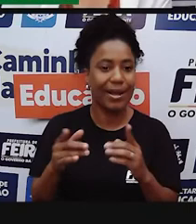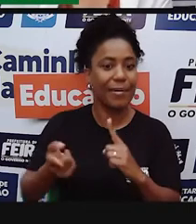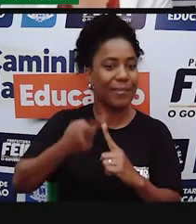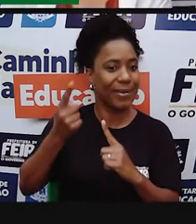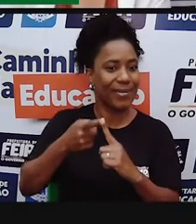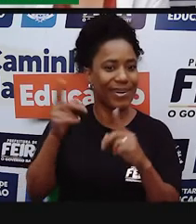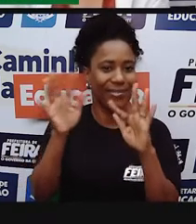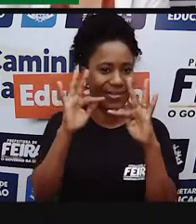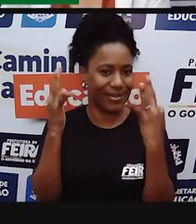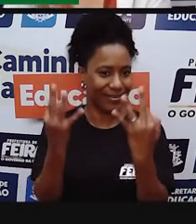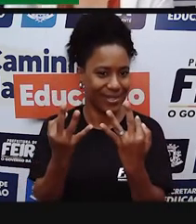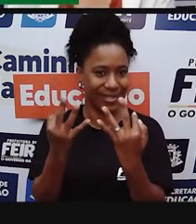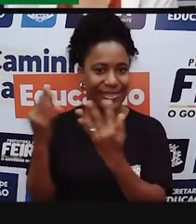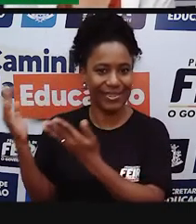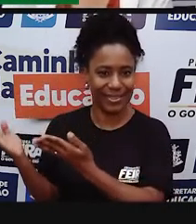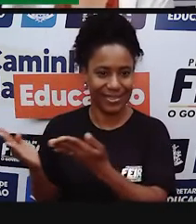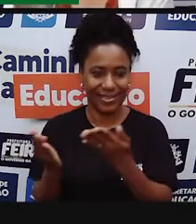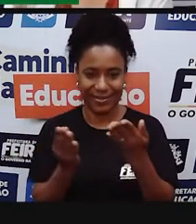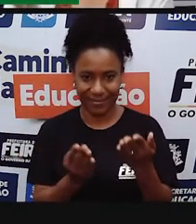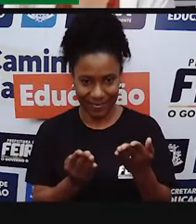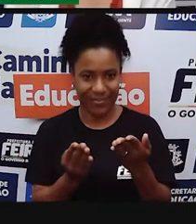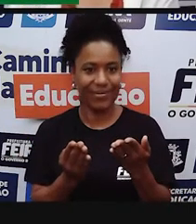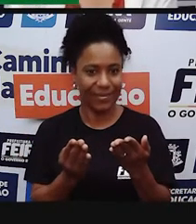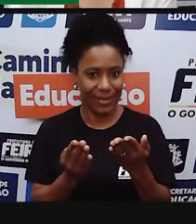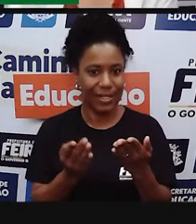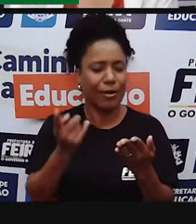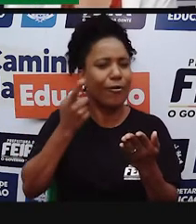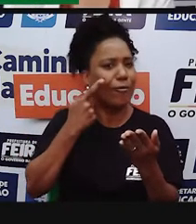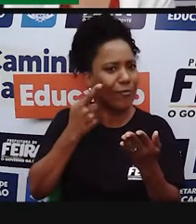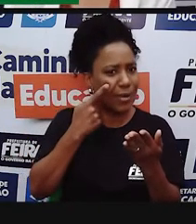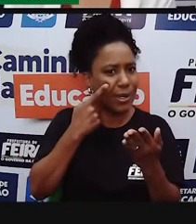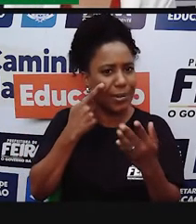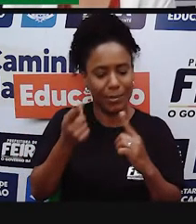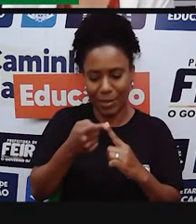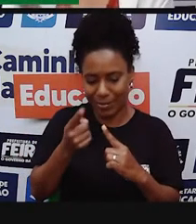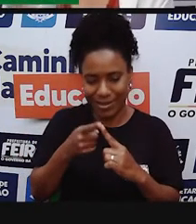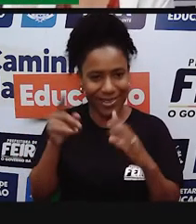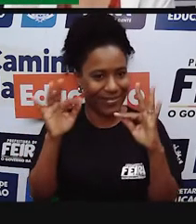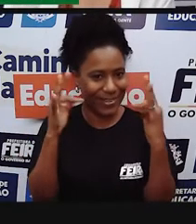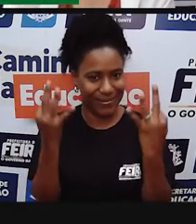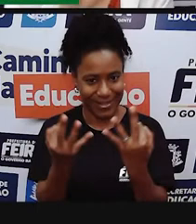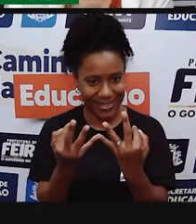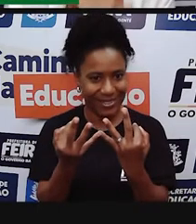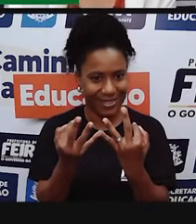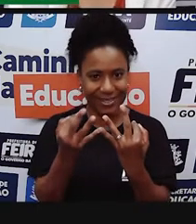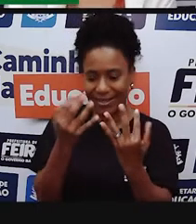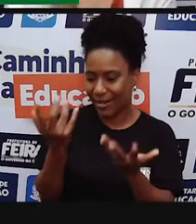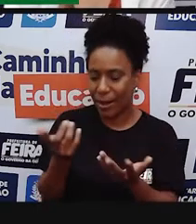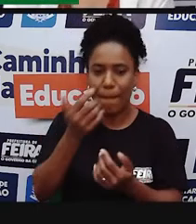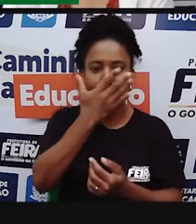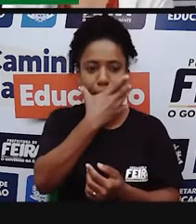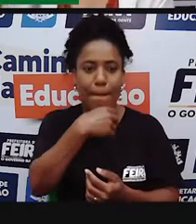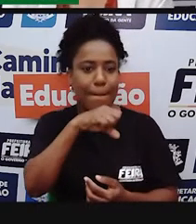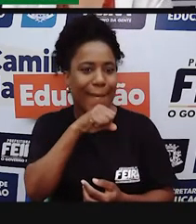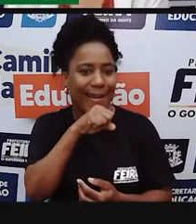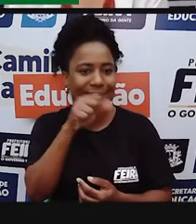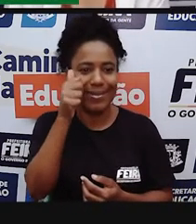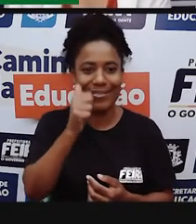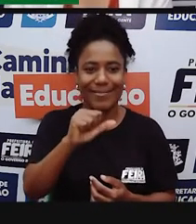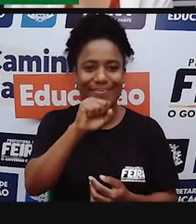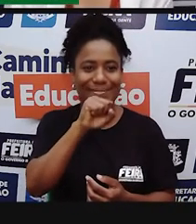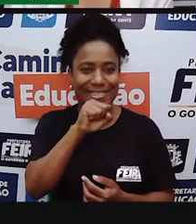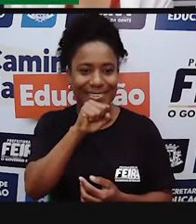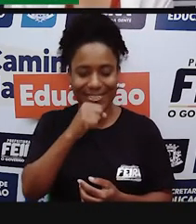apresentada Ela está de acordo com o modelo tradicional familiar que é composta pelo pai pela mãe